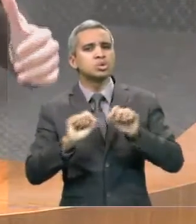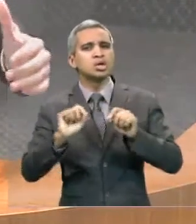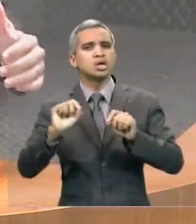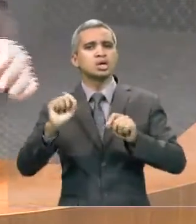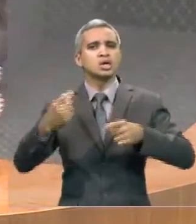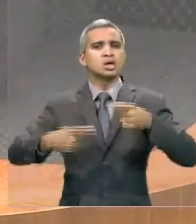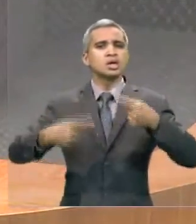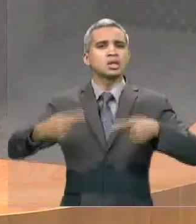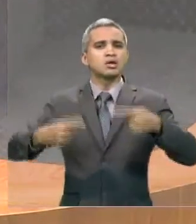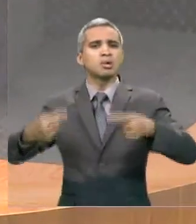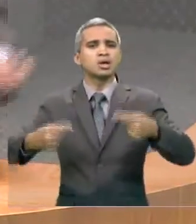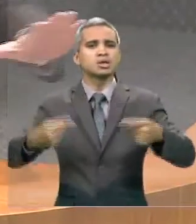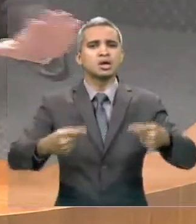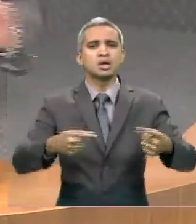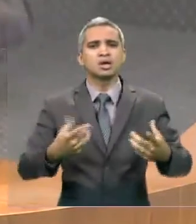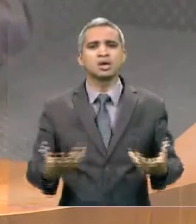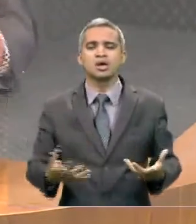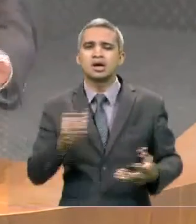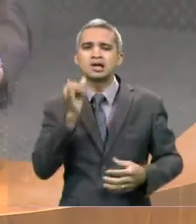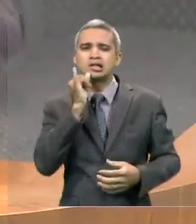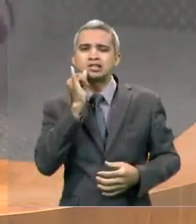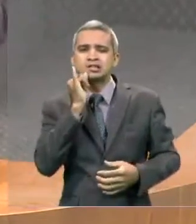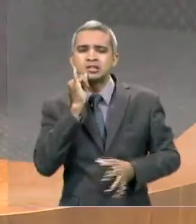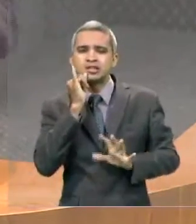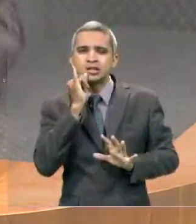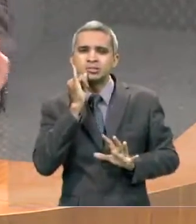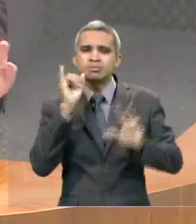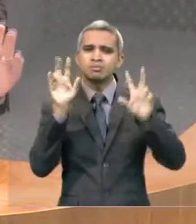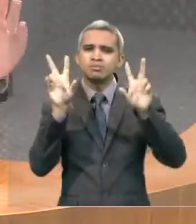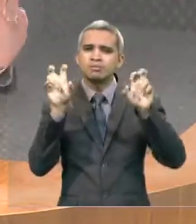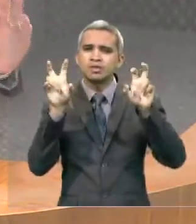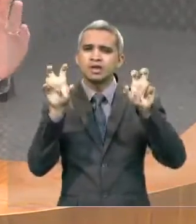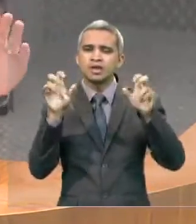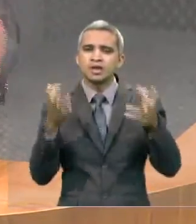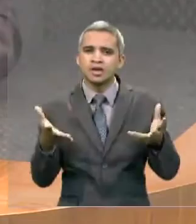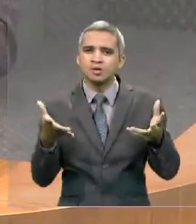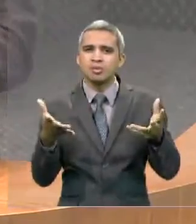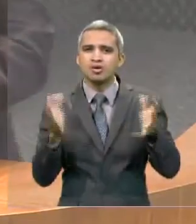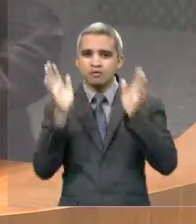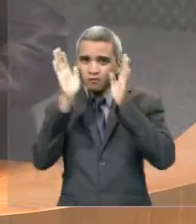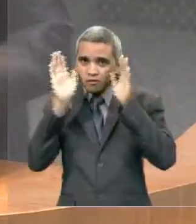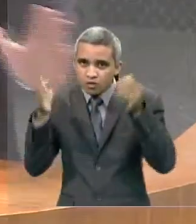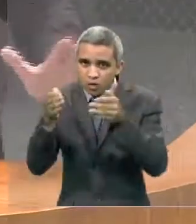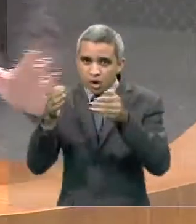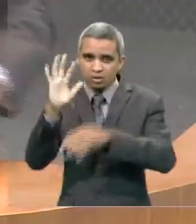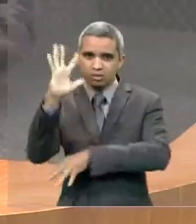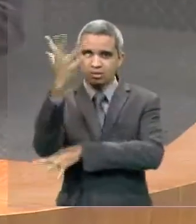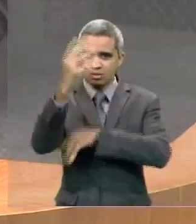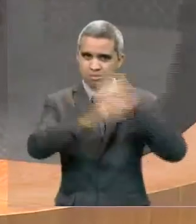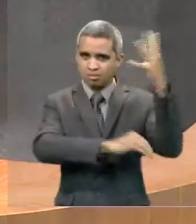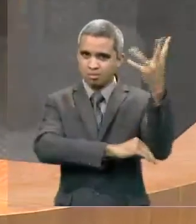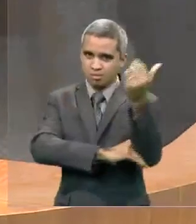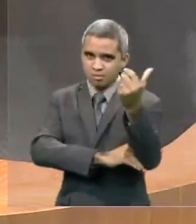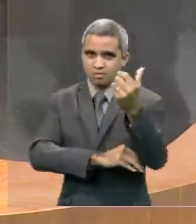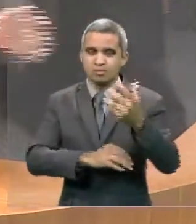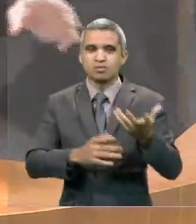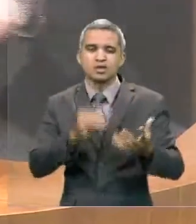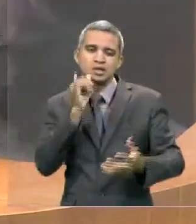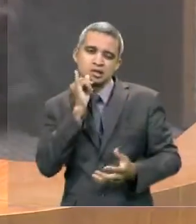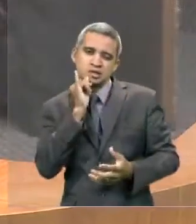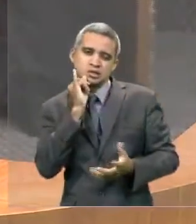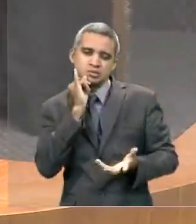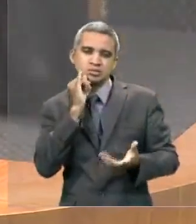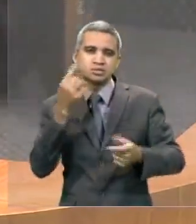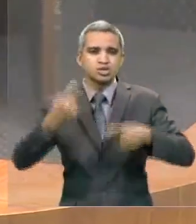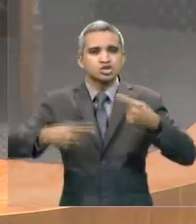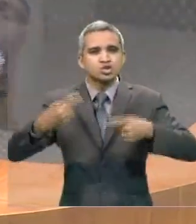Por exemplo, são questões claramente que a maioria vão ser voltadas ao meio ambiente. Por exemplo, nós vamos discutir a questão